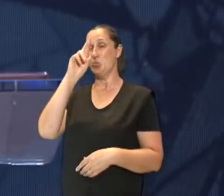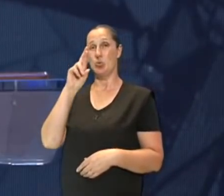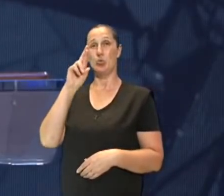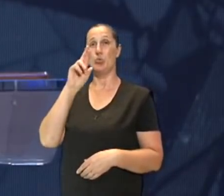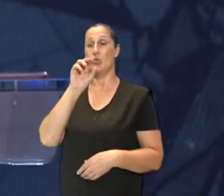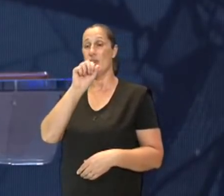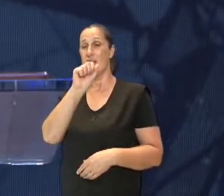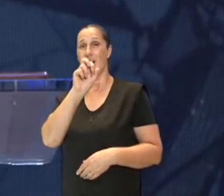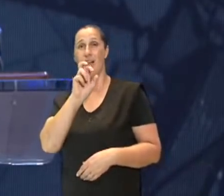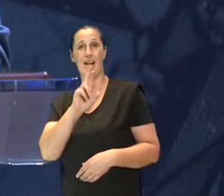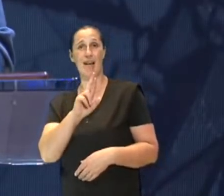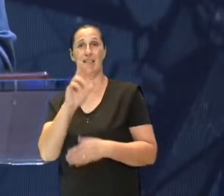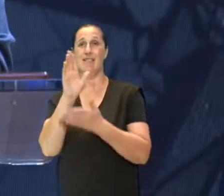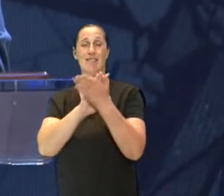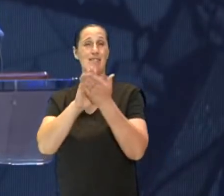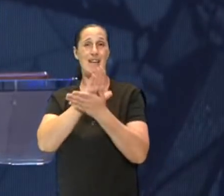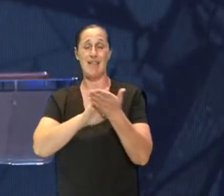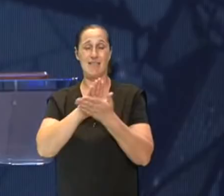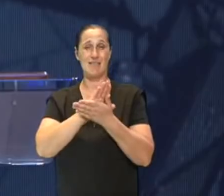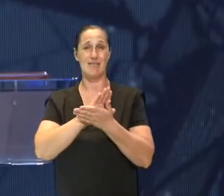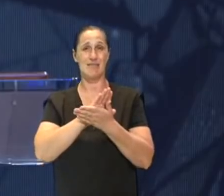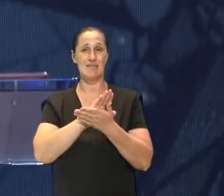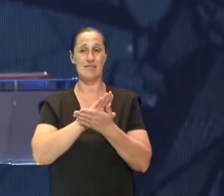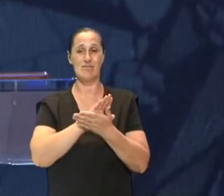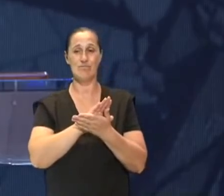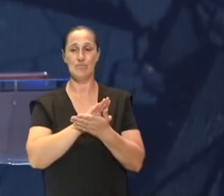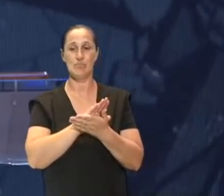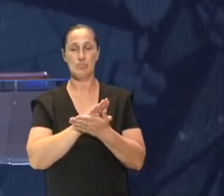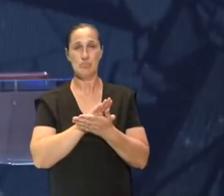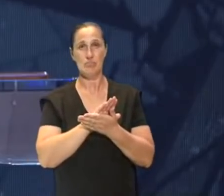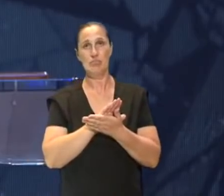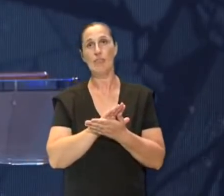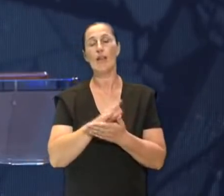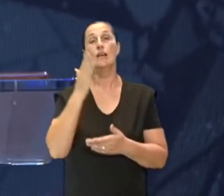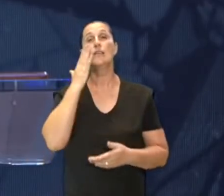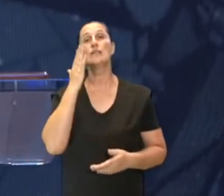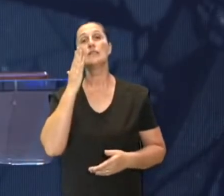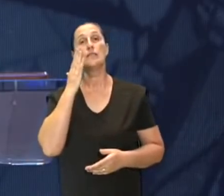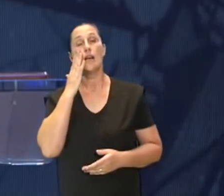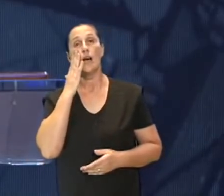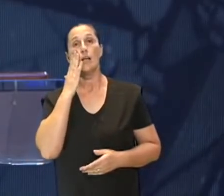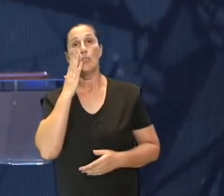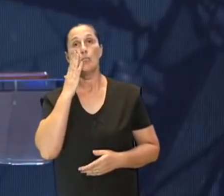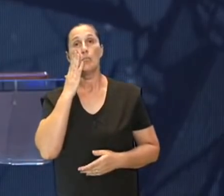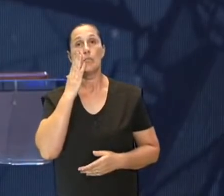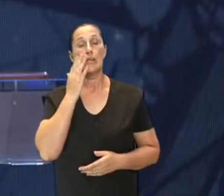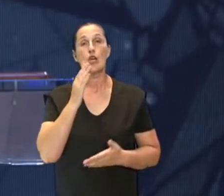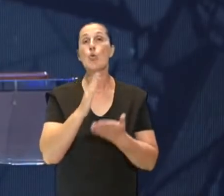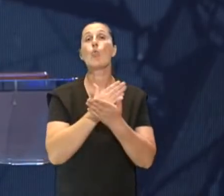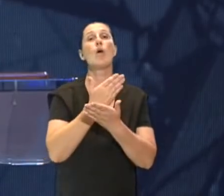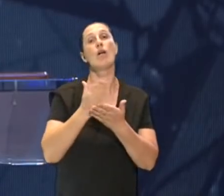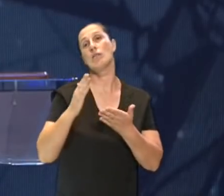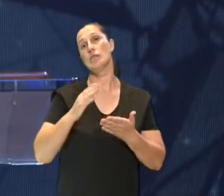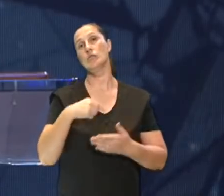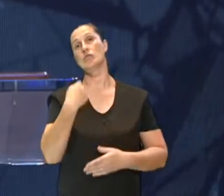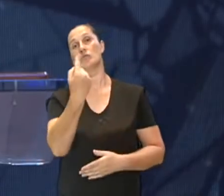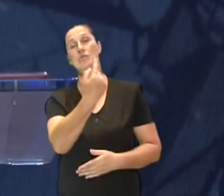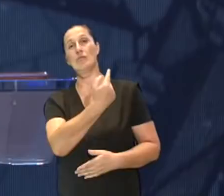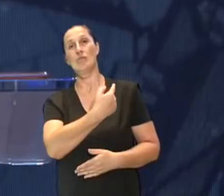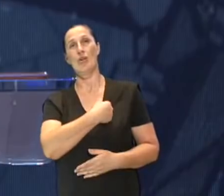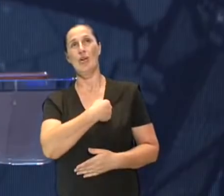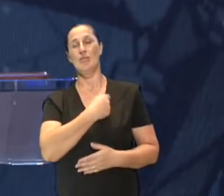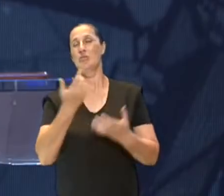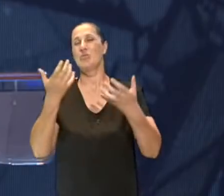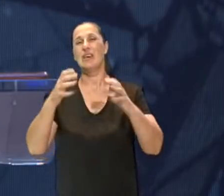respiro. Quantos de nós, às vezes, não queremos perceber que nós somos finitos e que